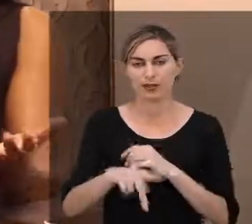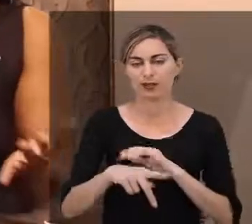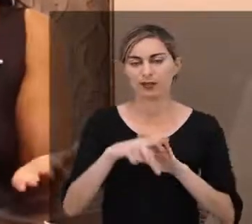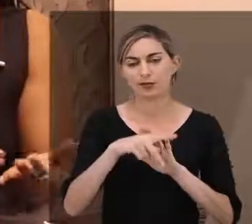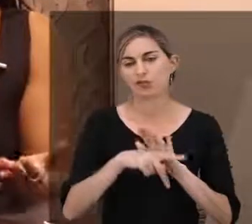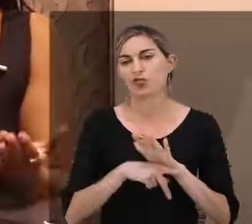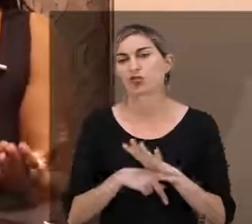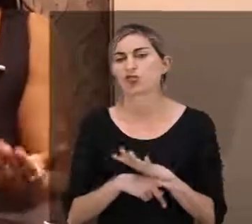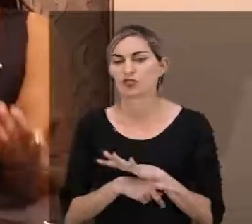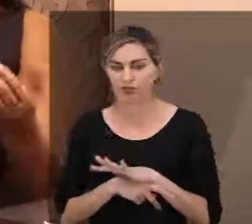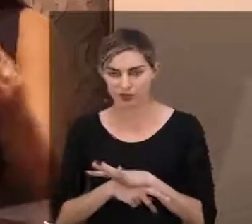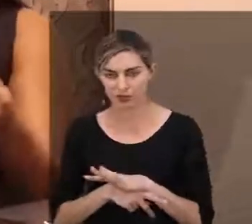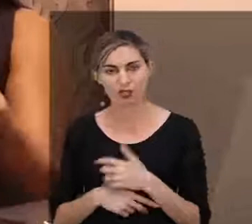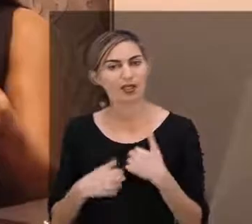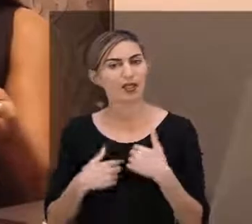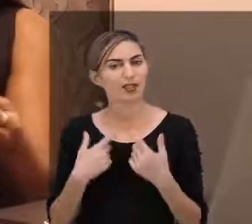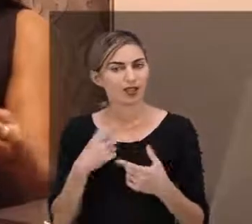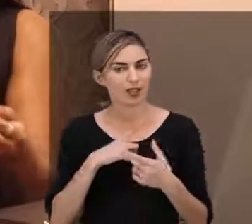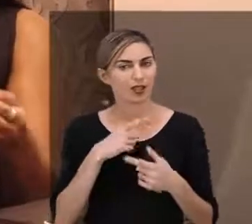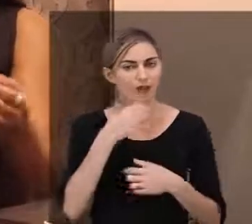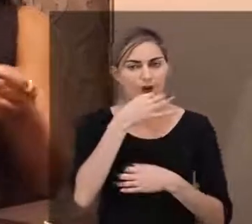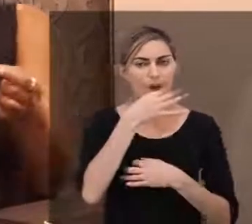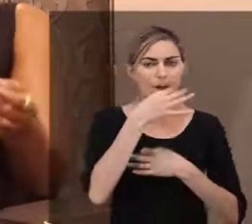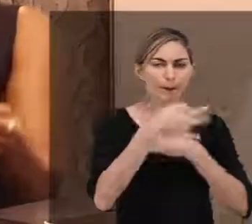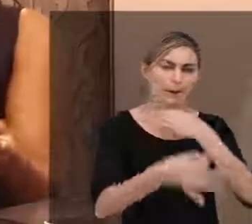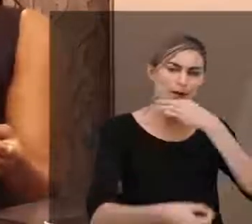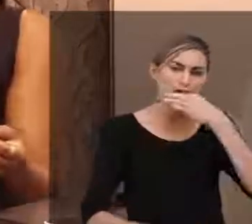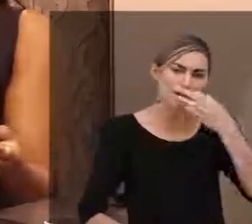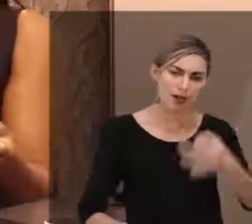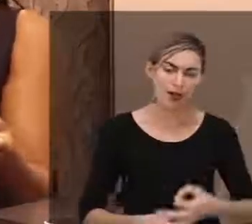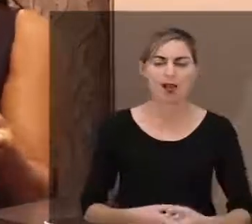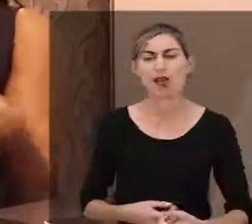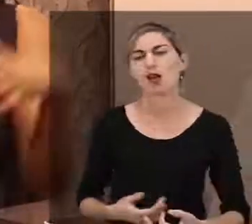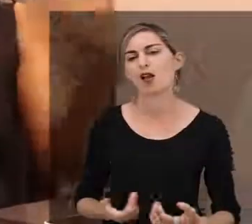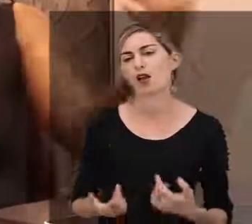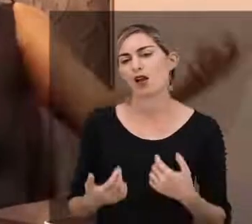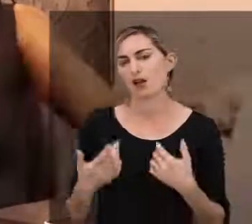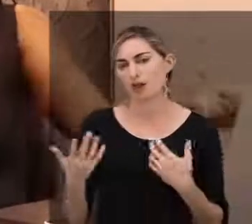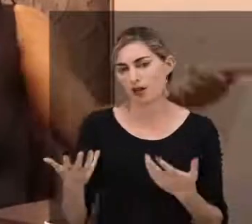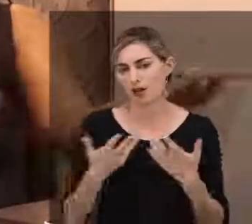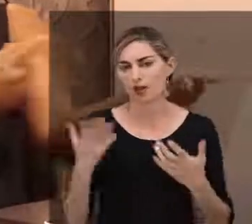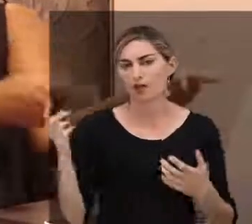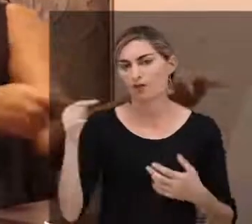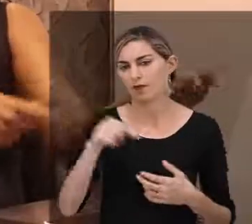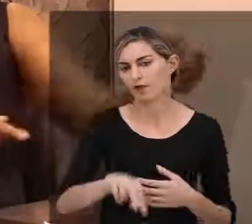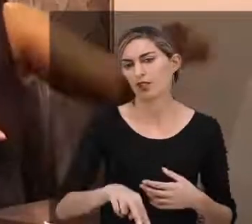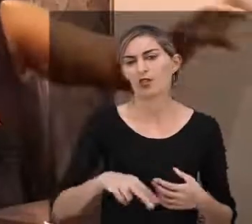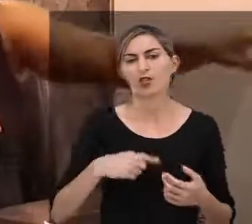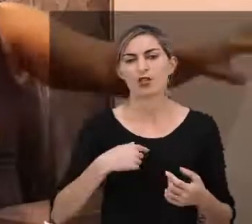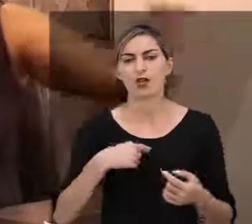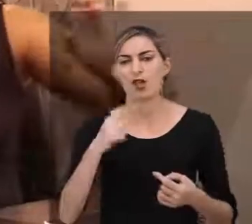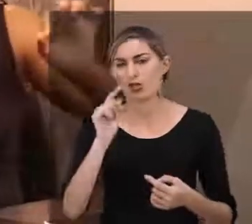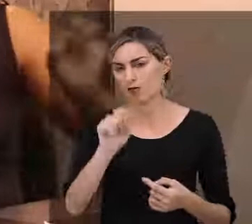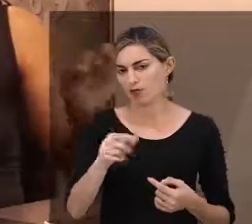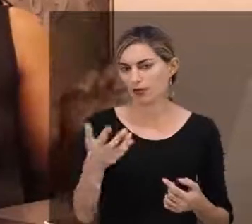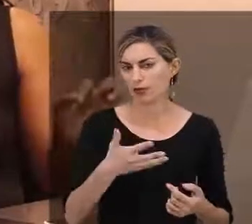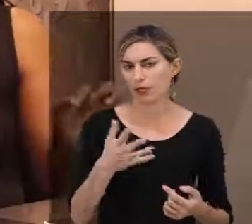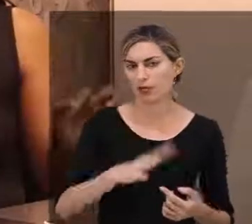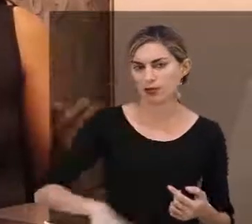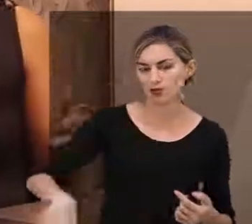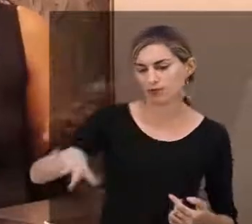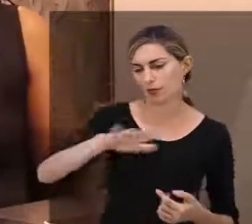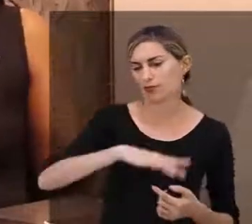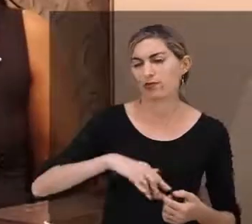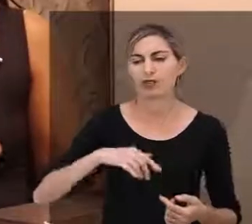projeto. Ele quer sentir que teve a opinião dele, que foi atendida e que ele viu algum ponto que ele disse, eu quero esse espaço